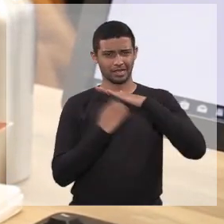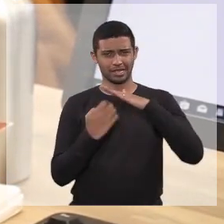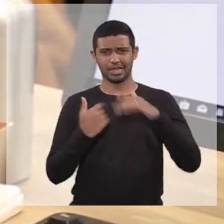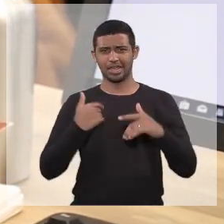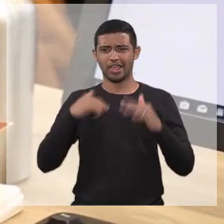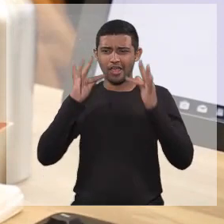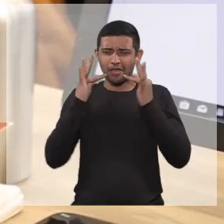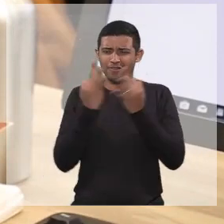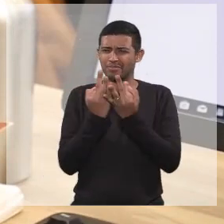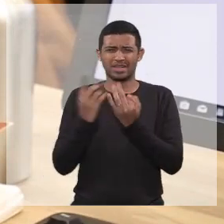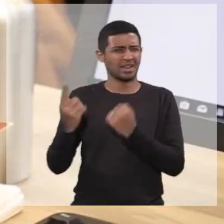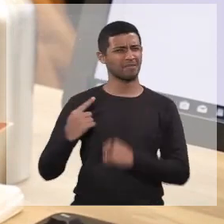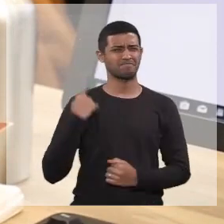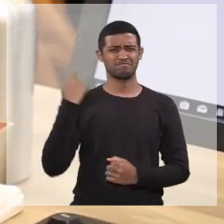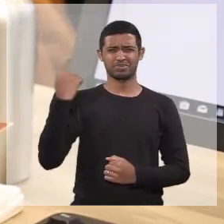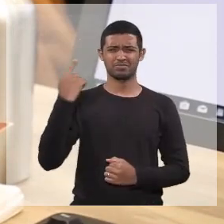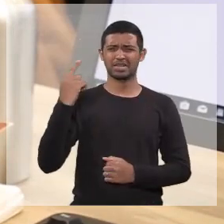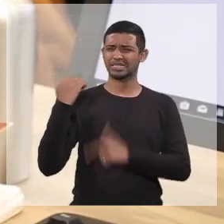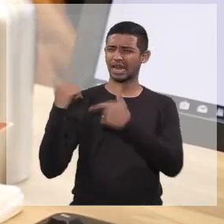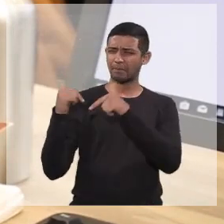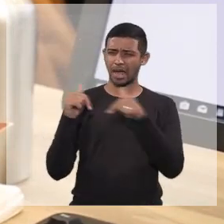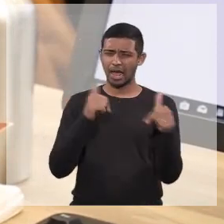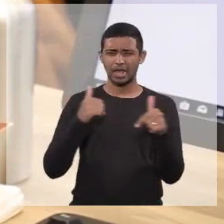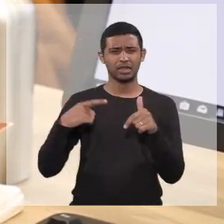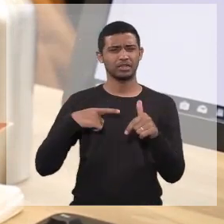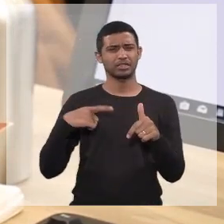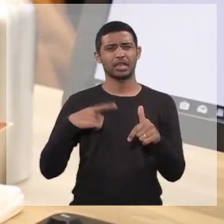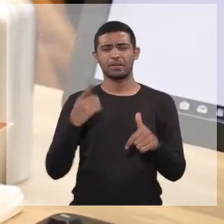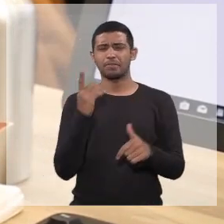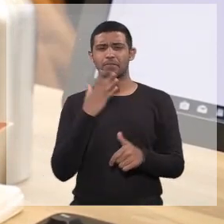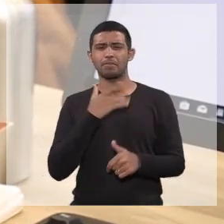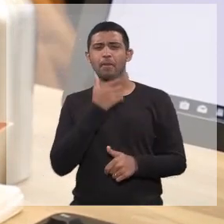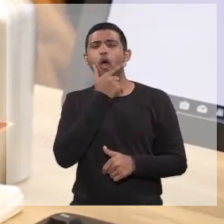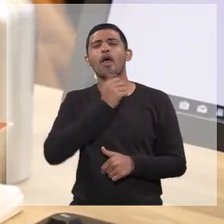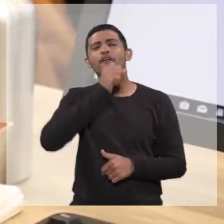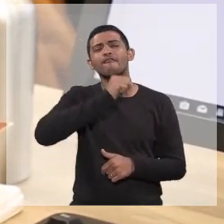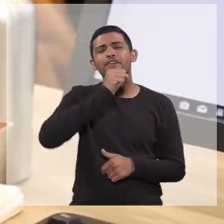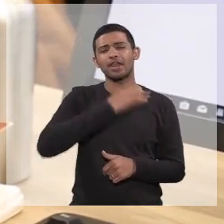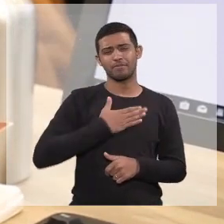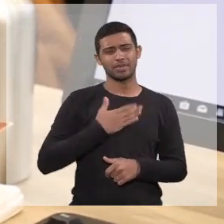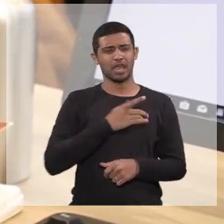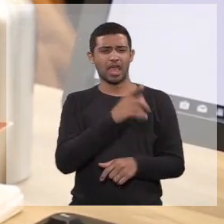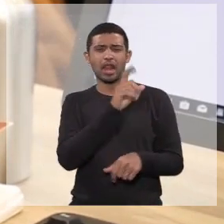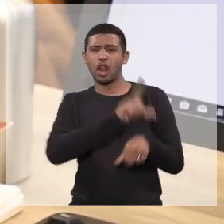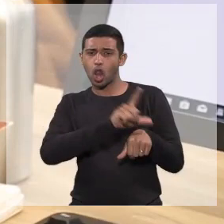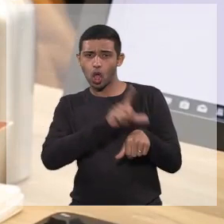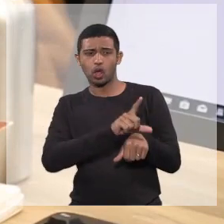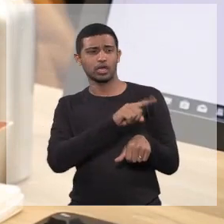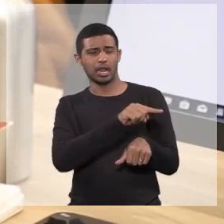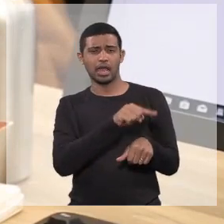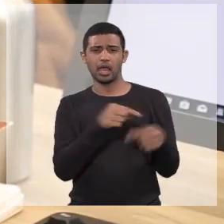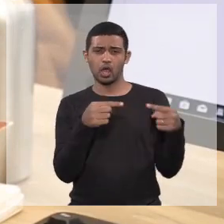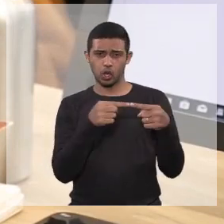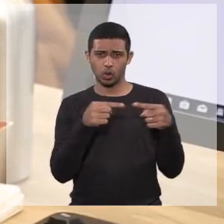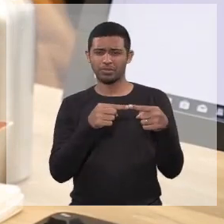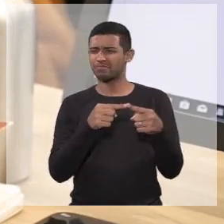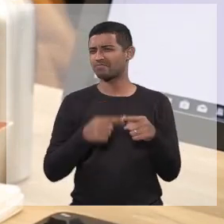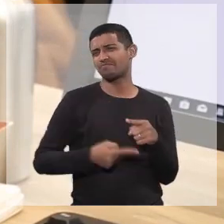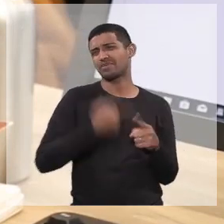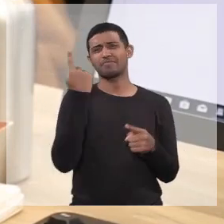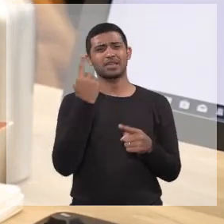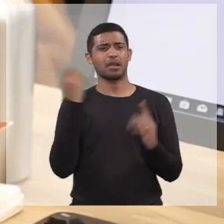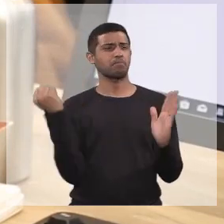minha família já é uma família pioneira nisso. A minha avó tem um Basafro, que eu acho que é uma das primeiras